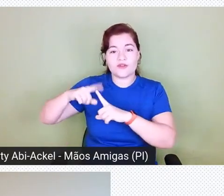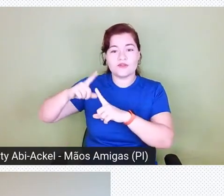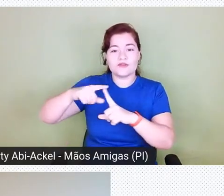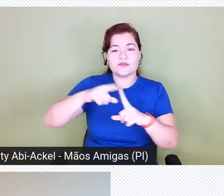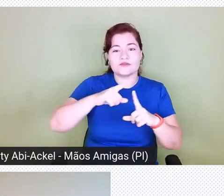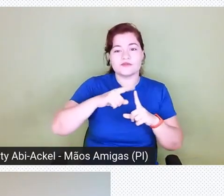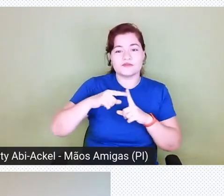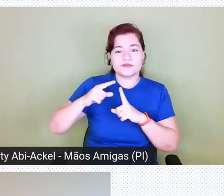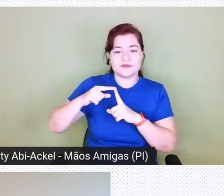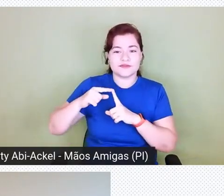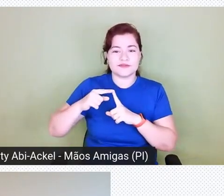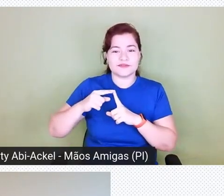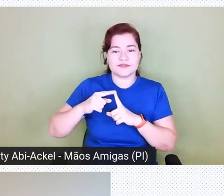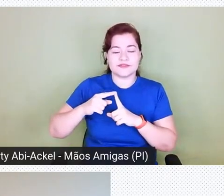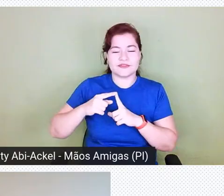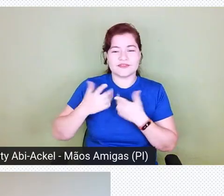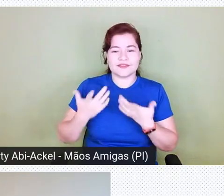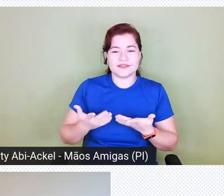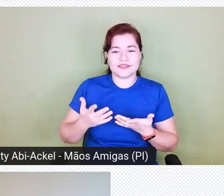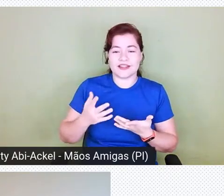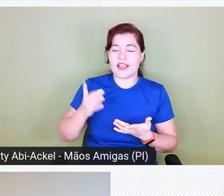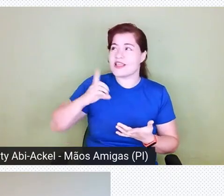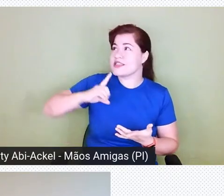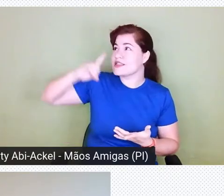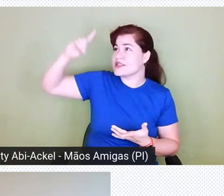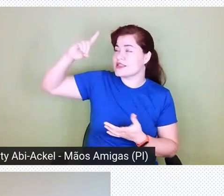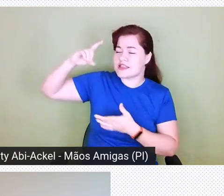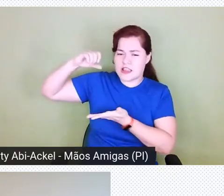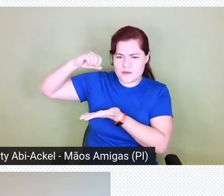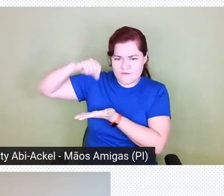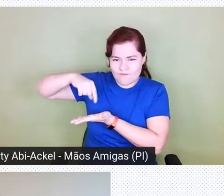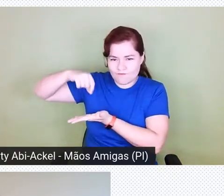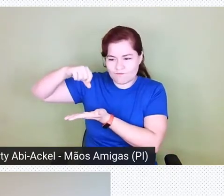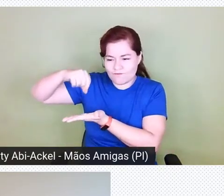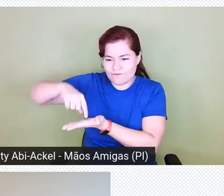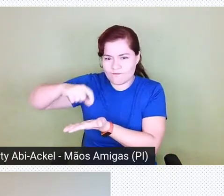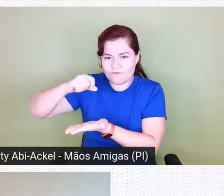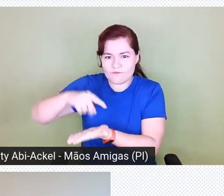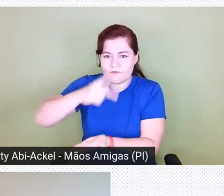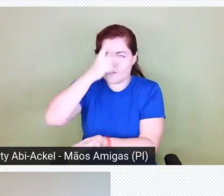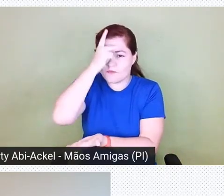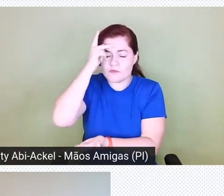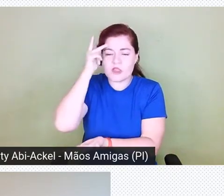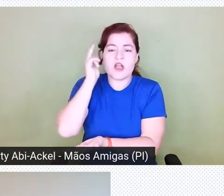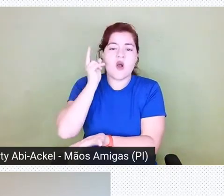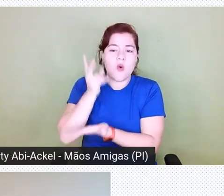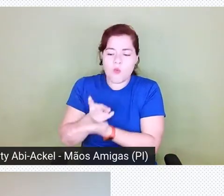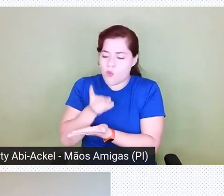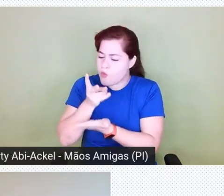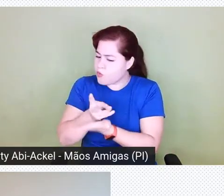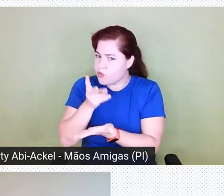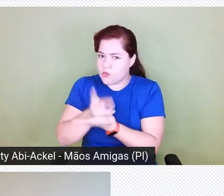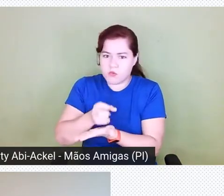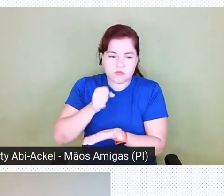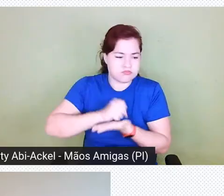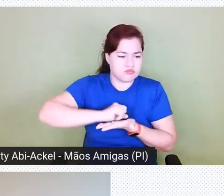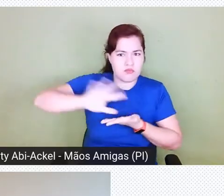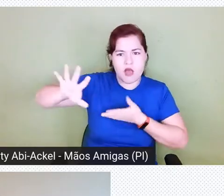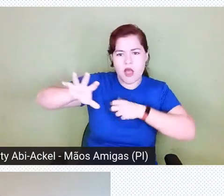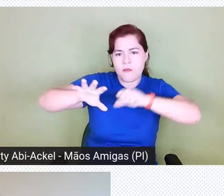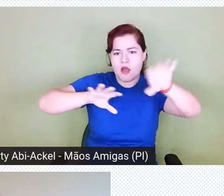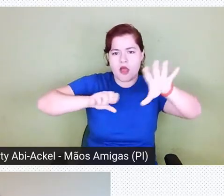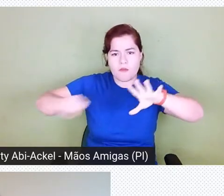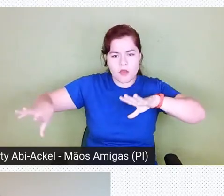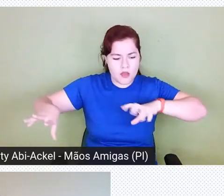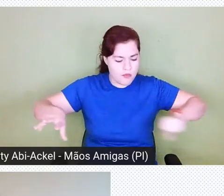O semeador divino, ele prossegue atirando as sementes em todas as direções e não